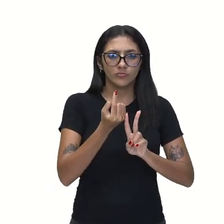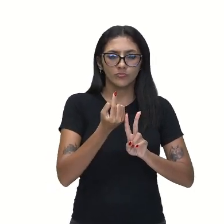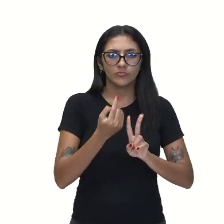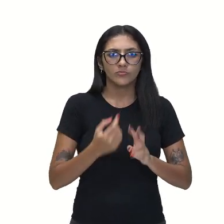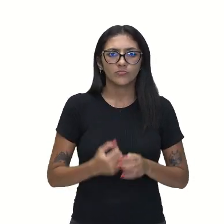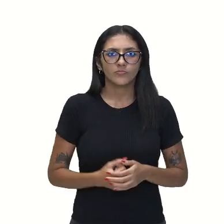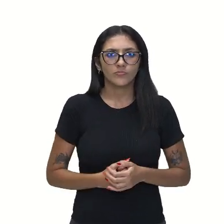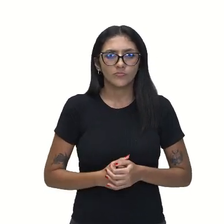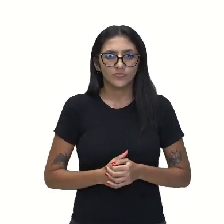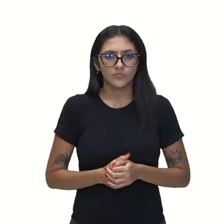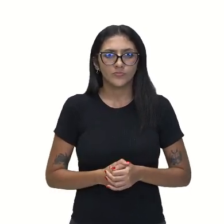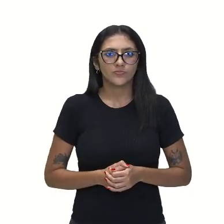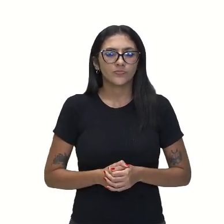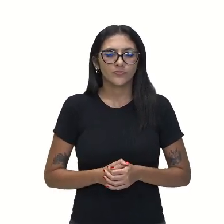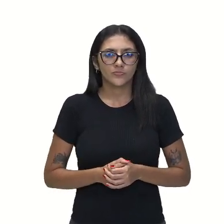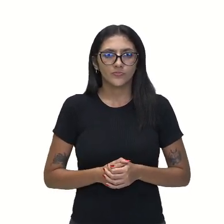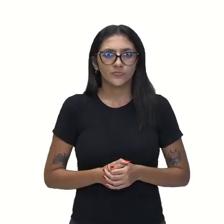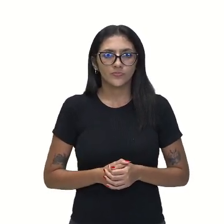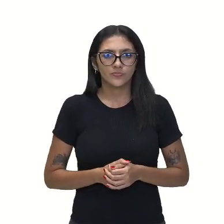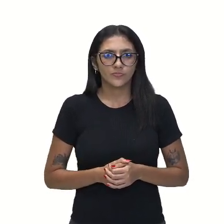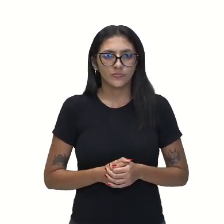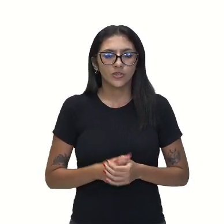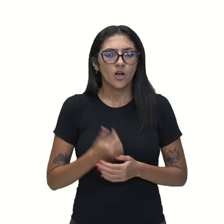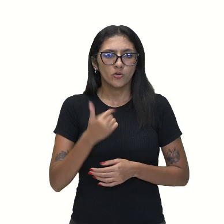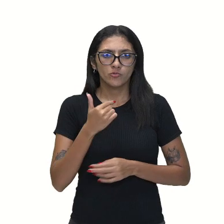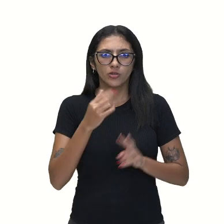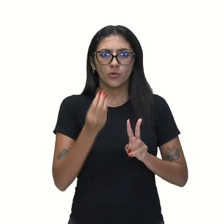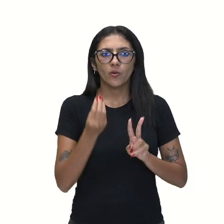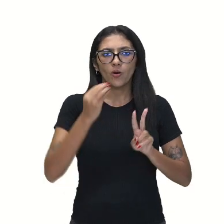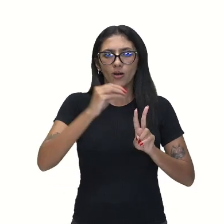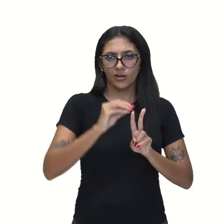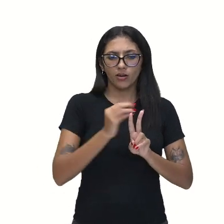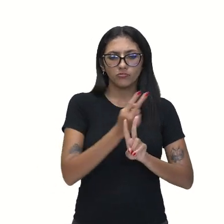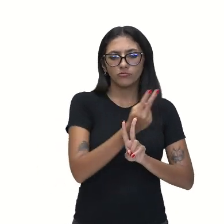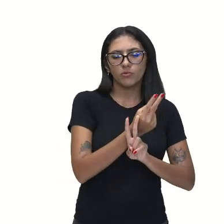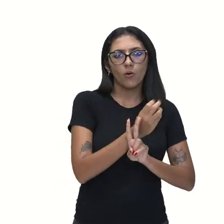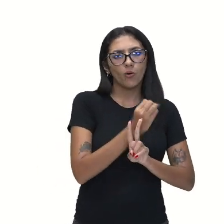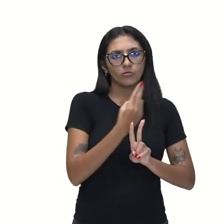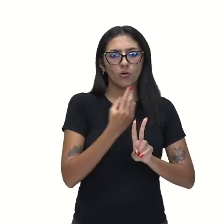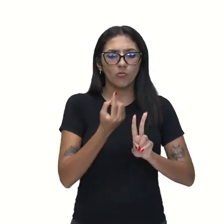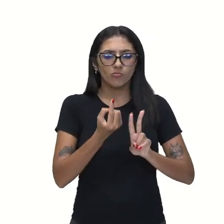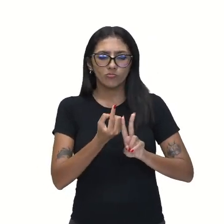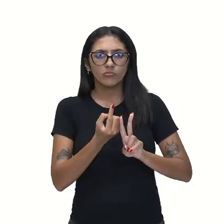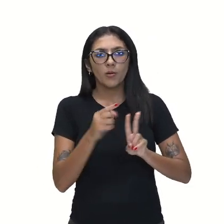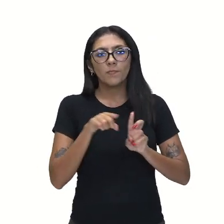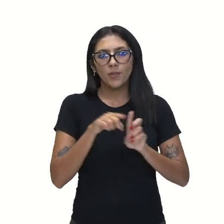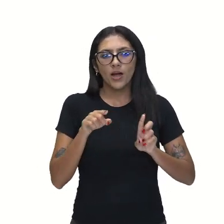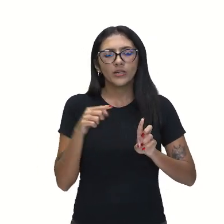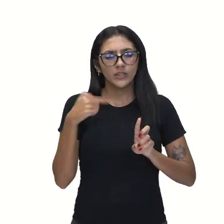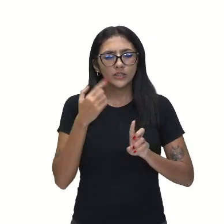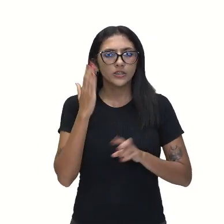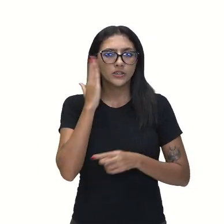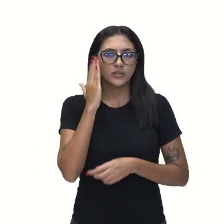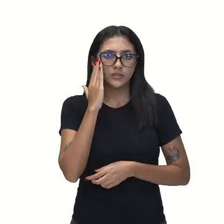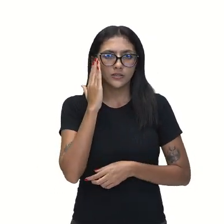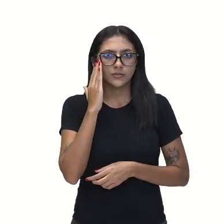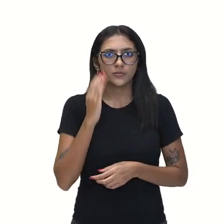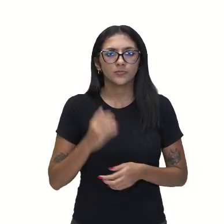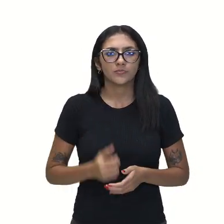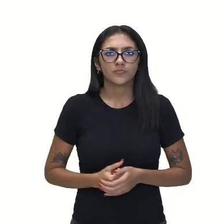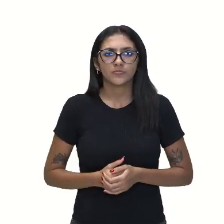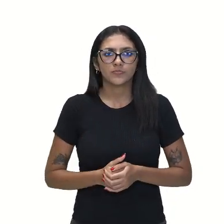é? A gente não escreve nenhum desses dois valores, mas nós precisamos saber que eles estão aí. Então, nesse